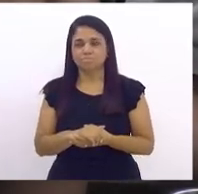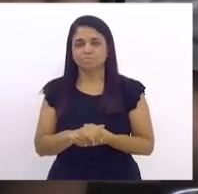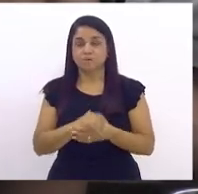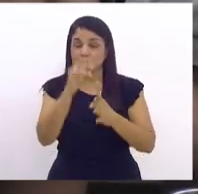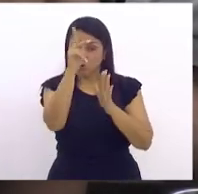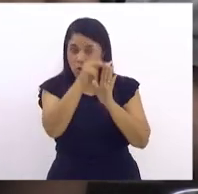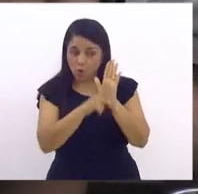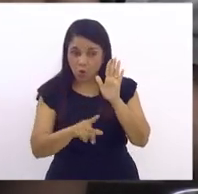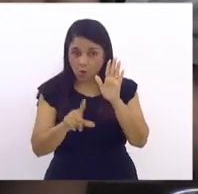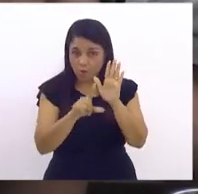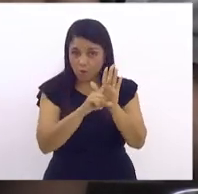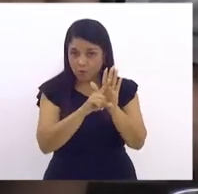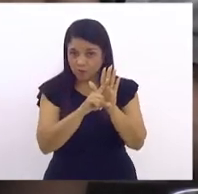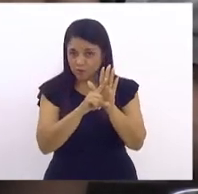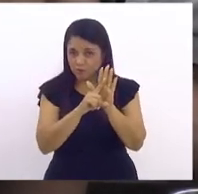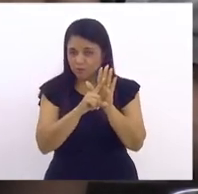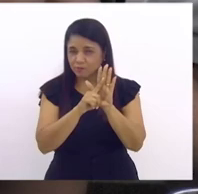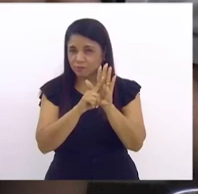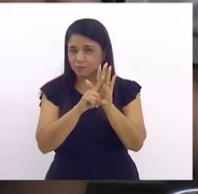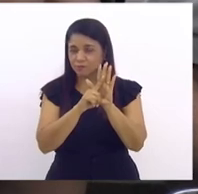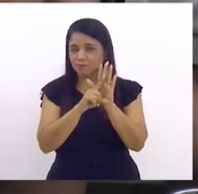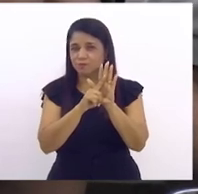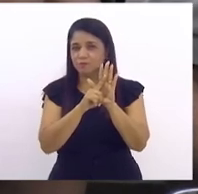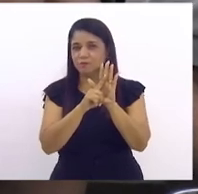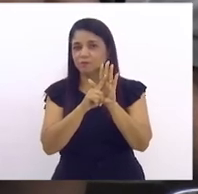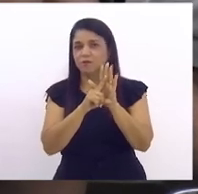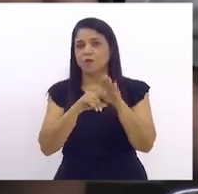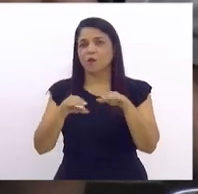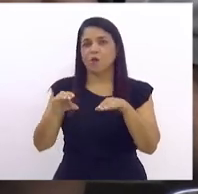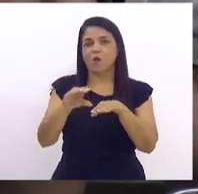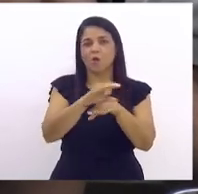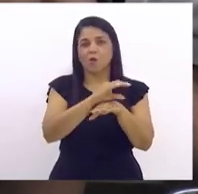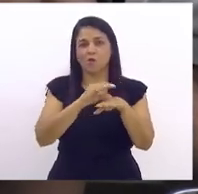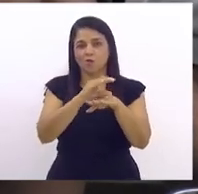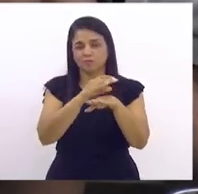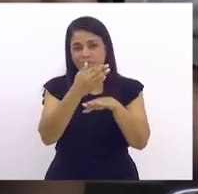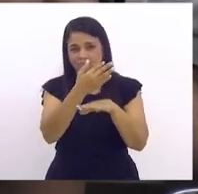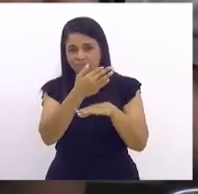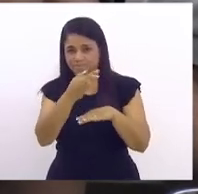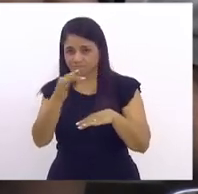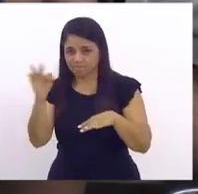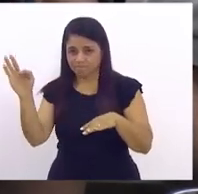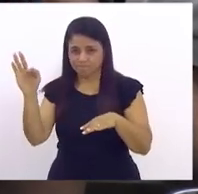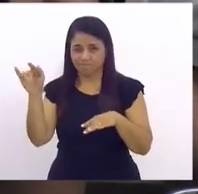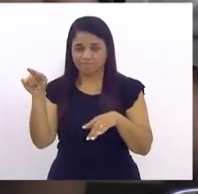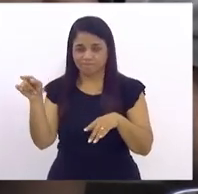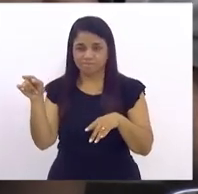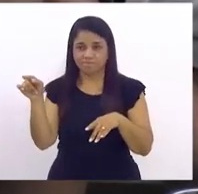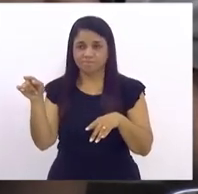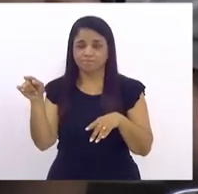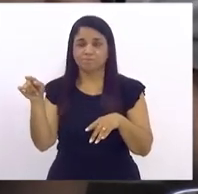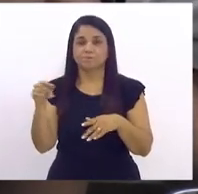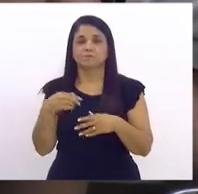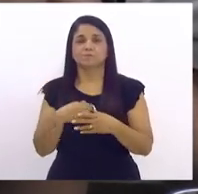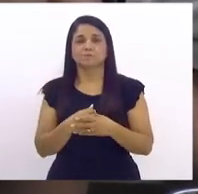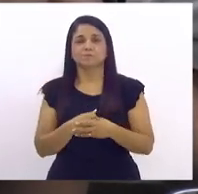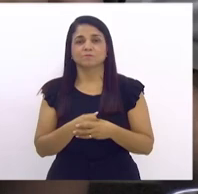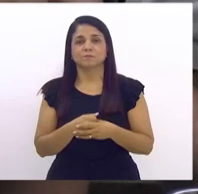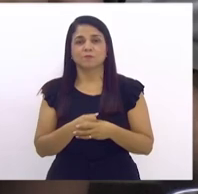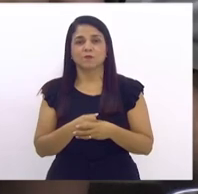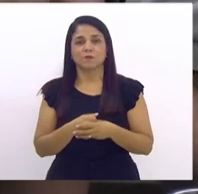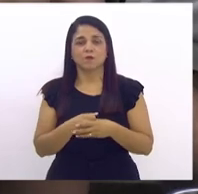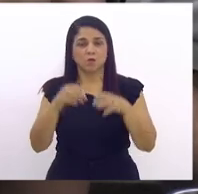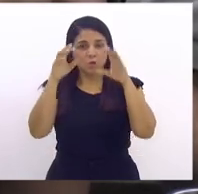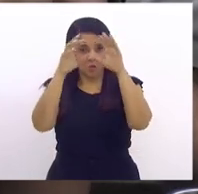projeto de lei, recentemente emenda constitucional do Senado Federal, em relação ao